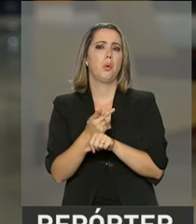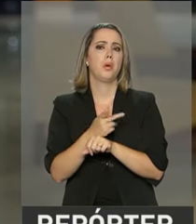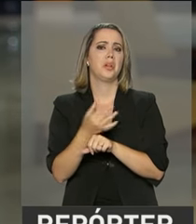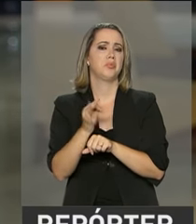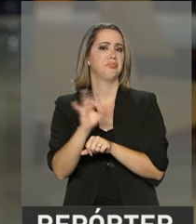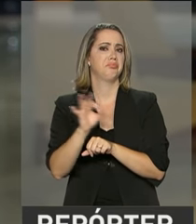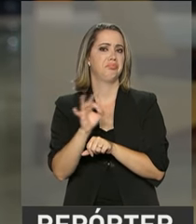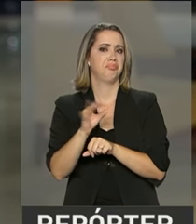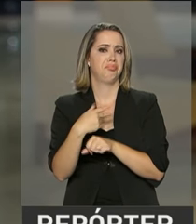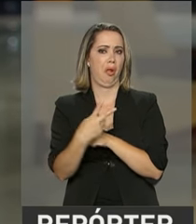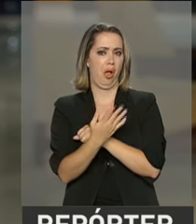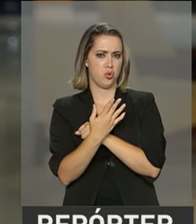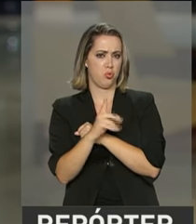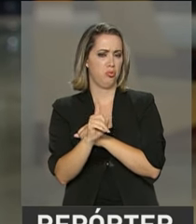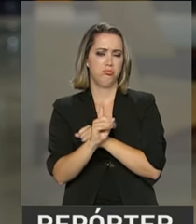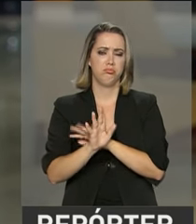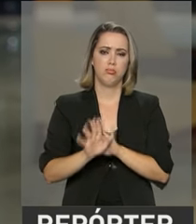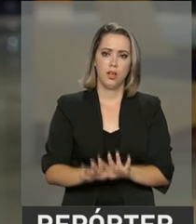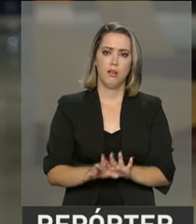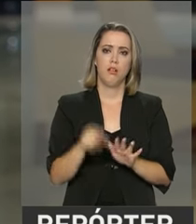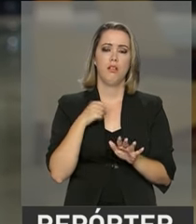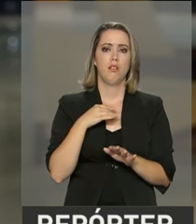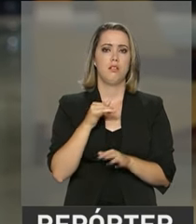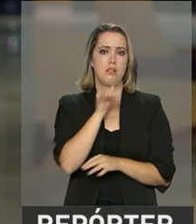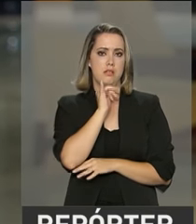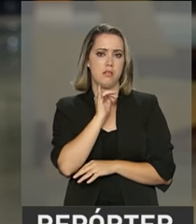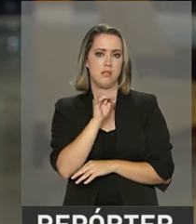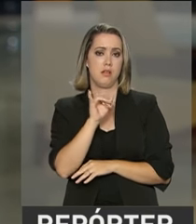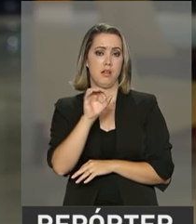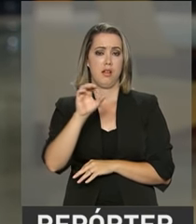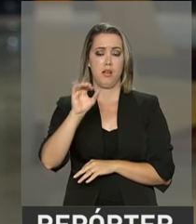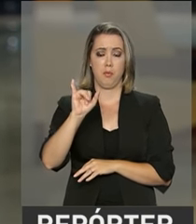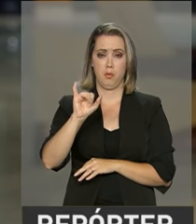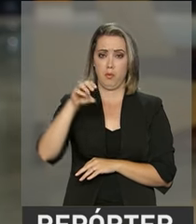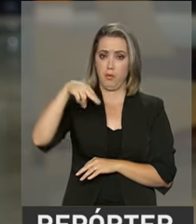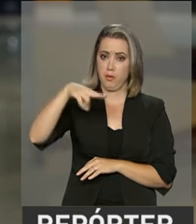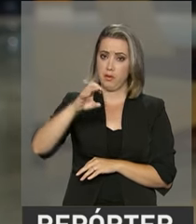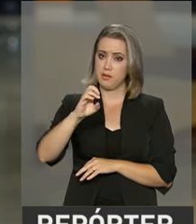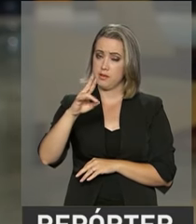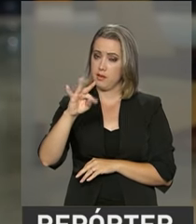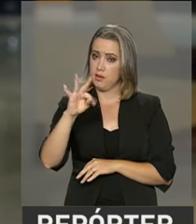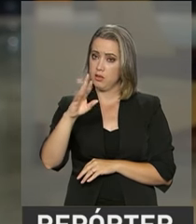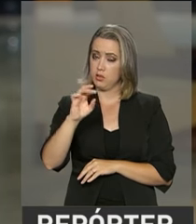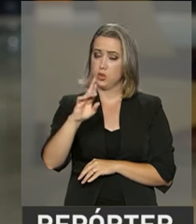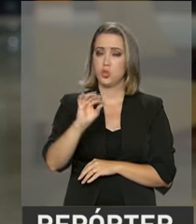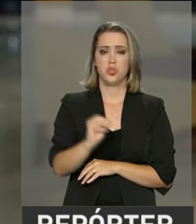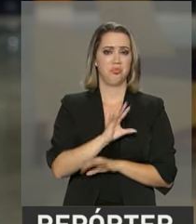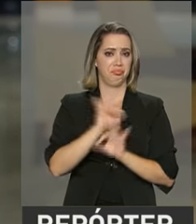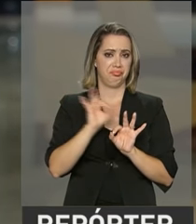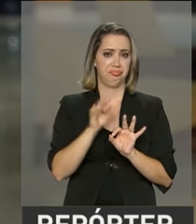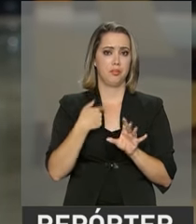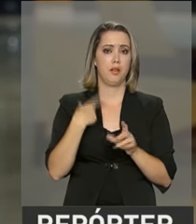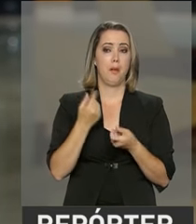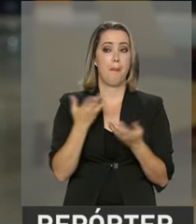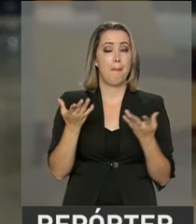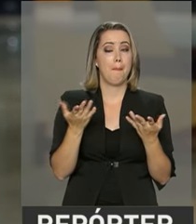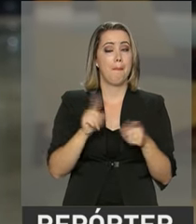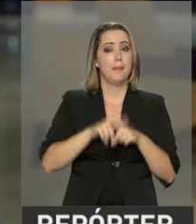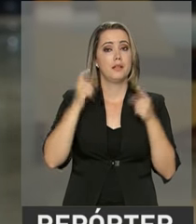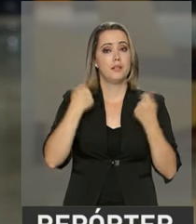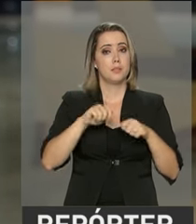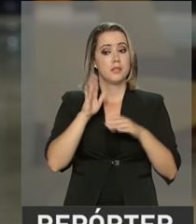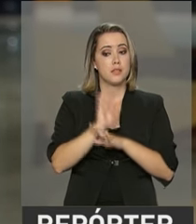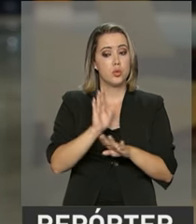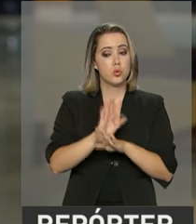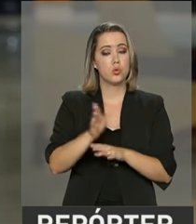contrapartida do governo como incentivos fiscais por exemplo mas sim se reorganizar o setor com a participação do governo